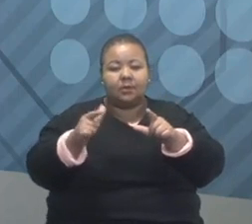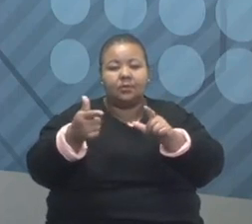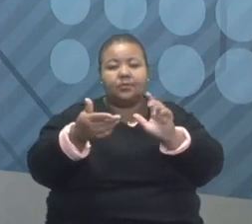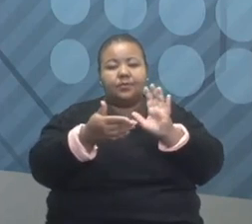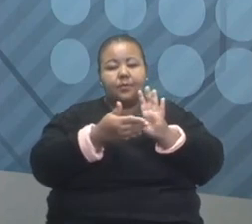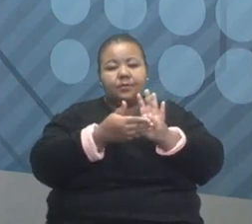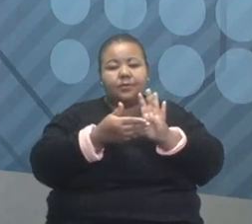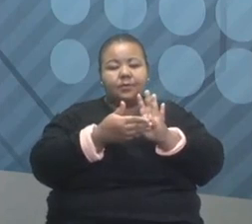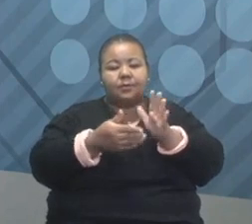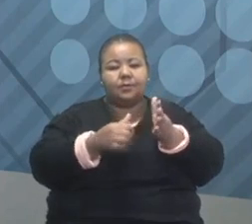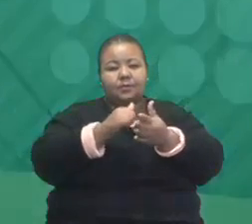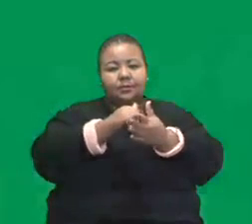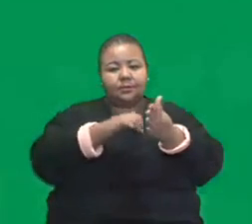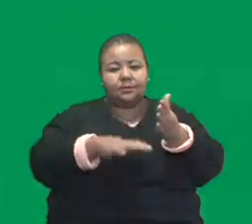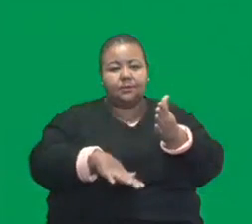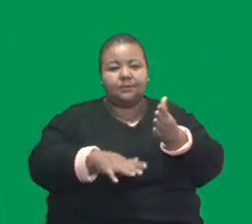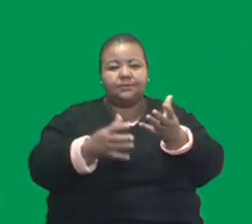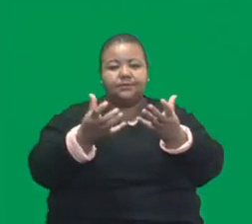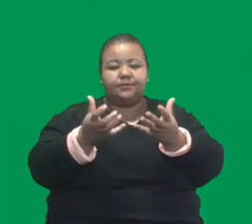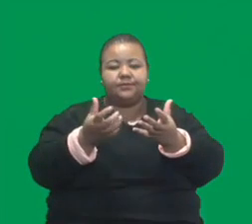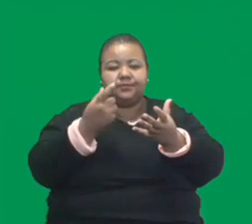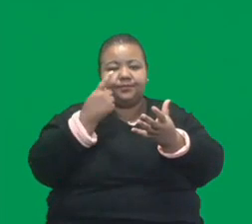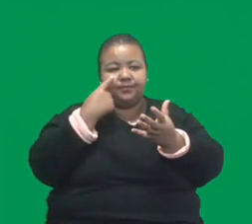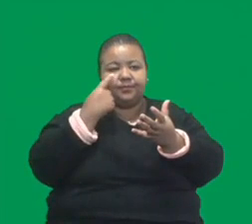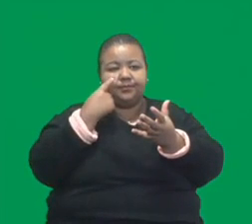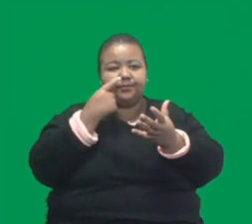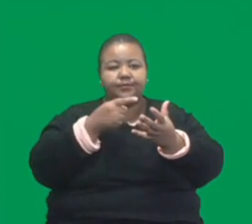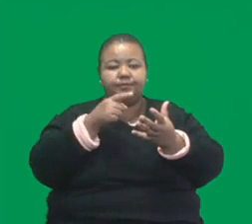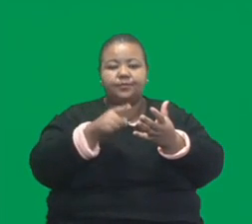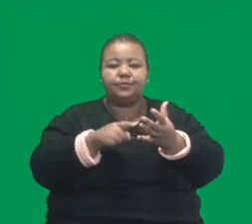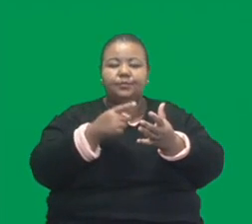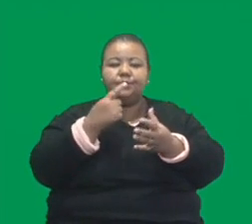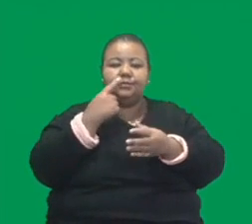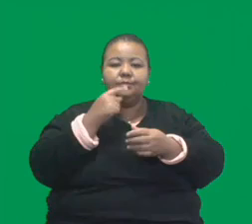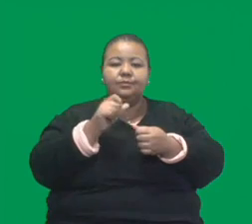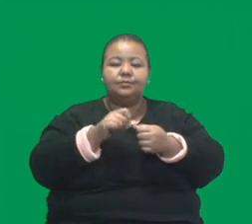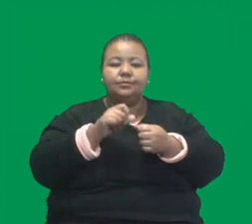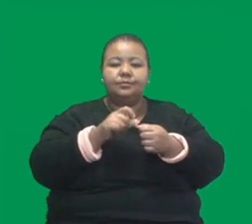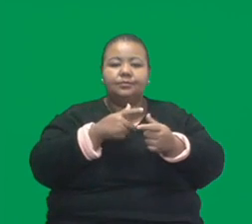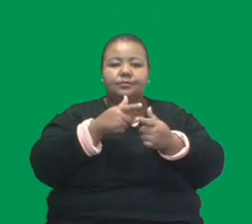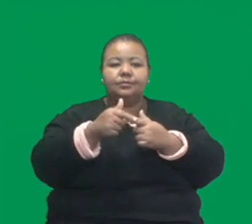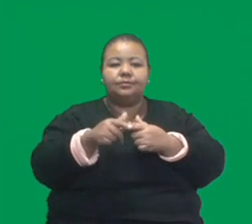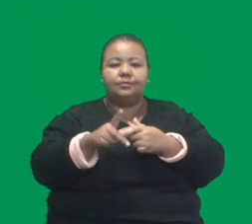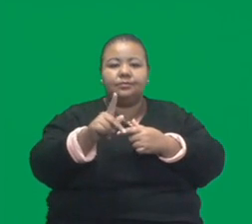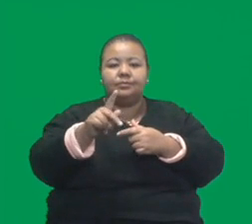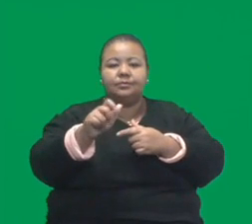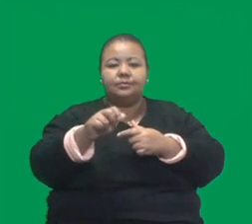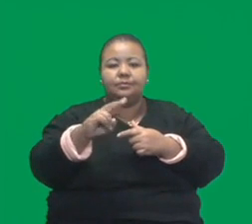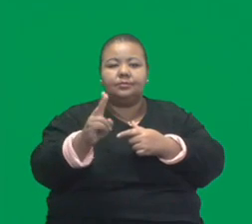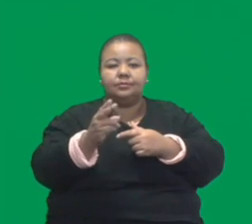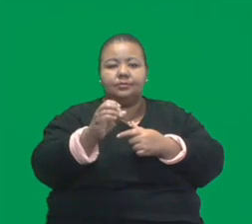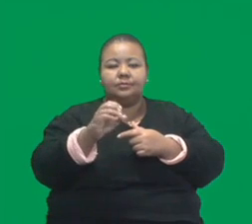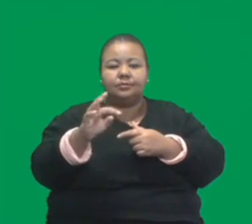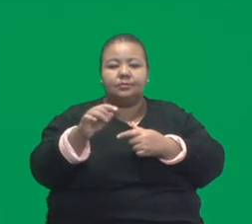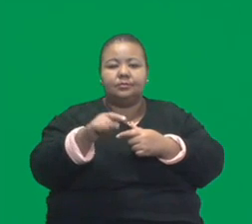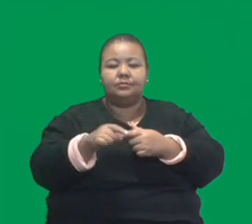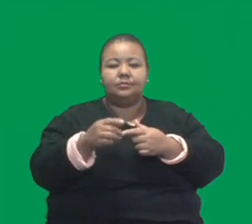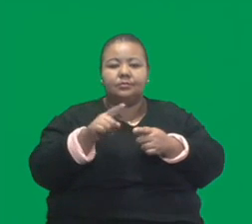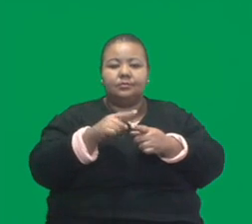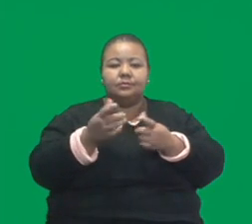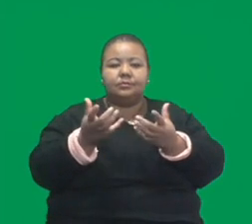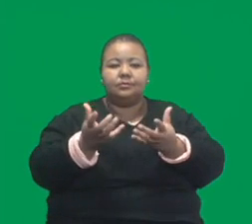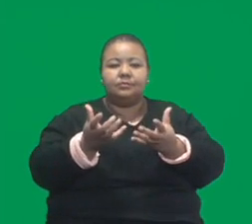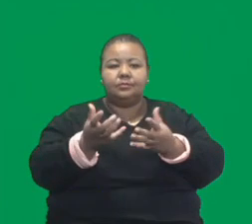você uma atividade. Quero que você note, essa atividade a gente vai resolver lá pelo Kahoot, mas eu quero que